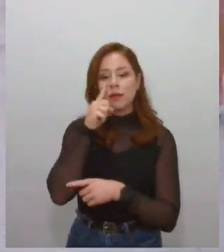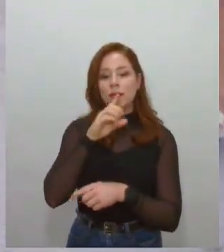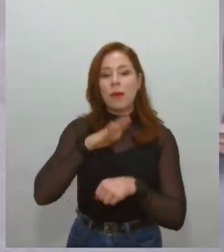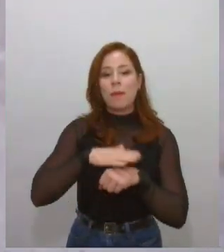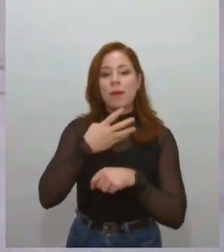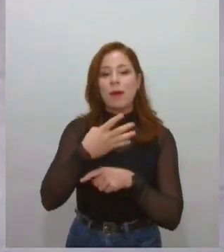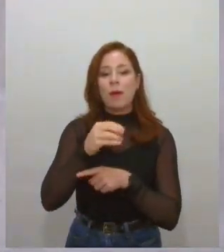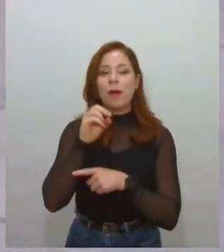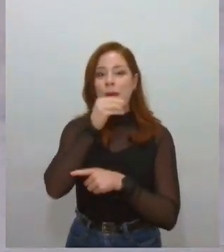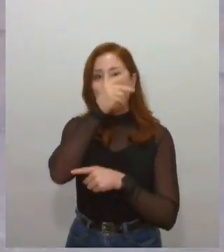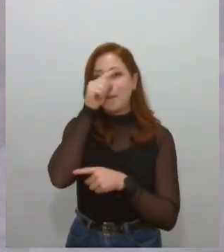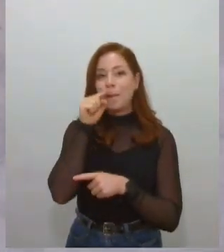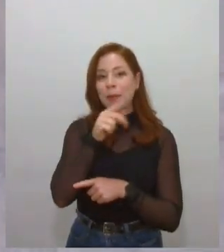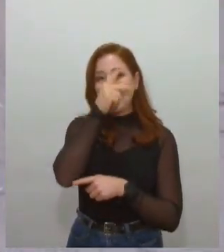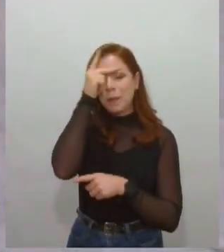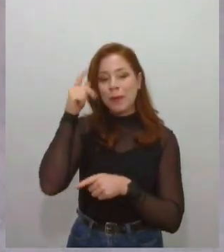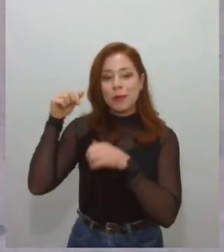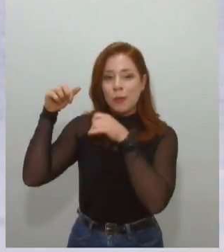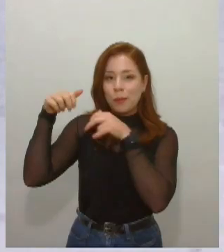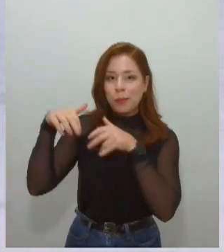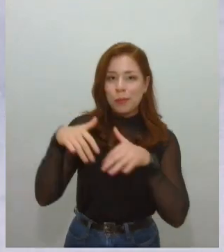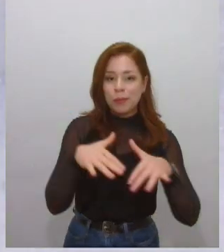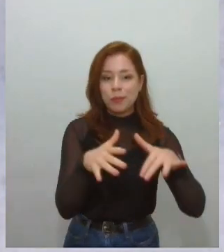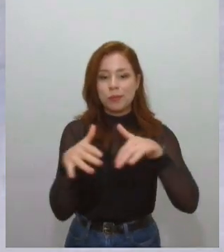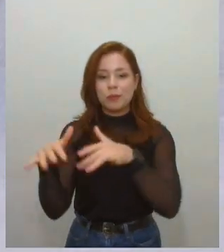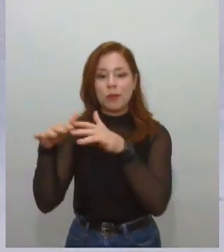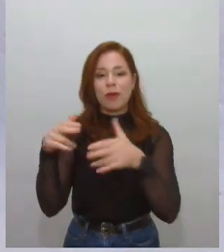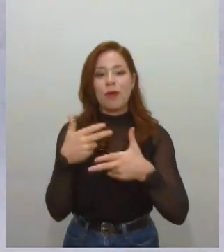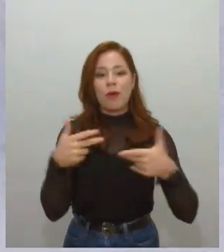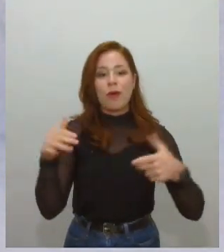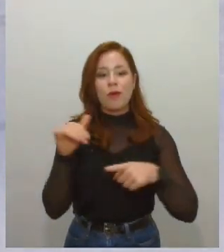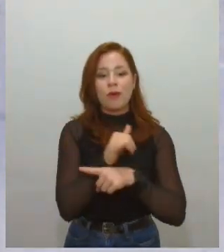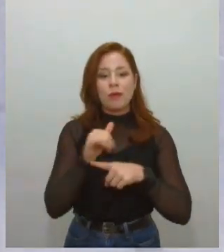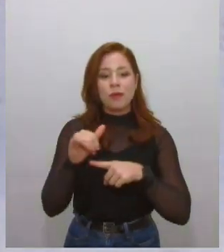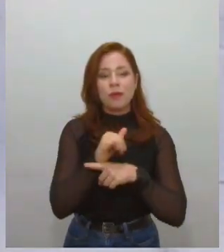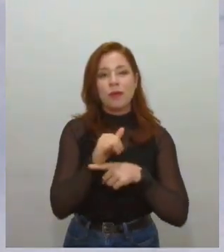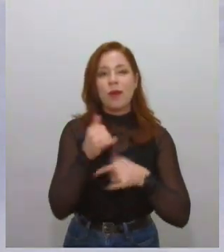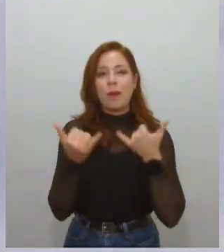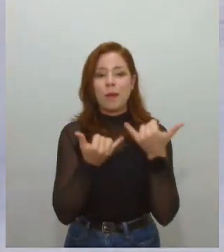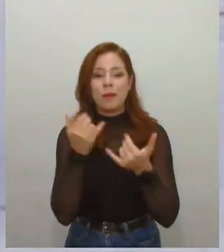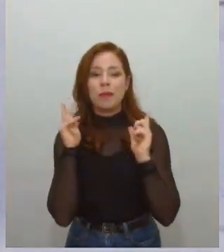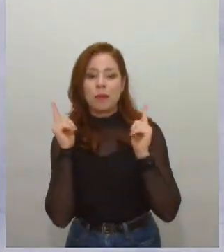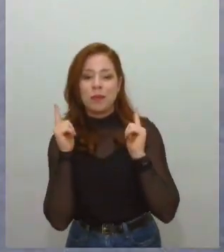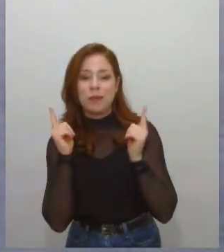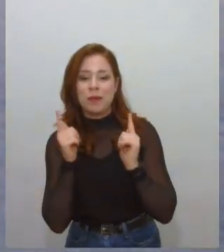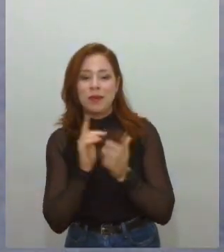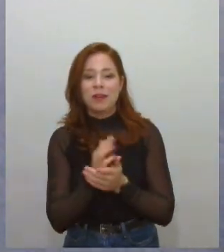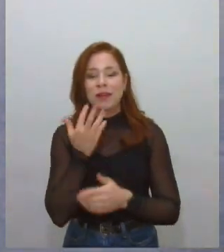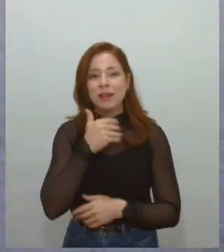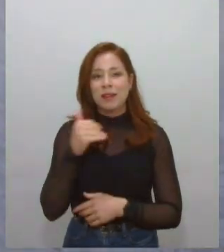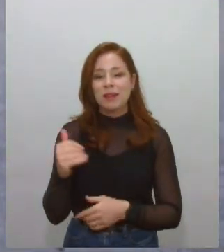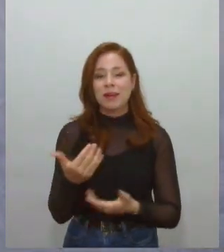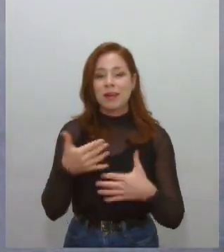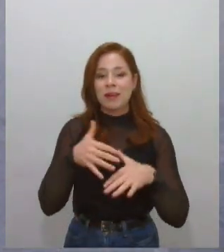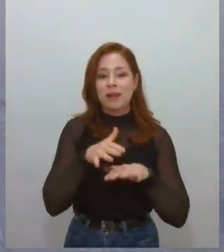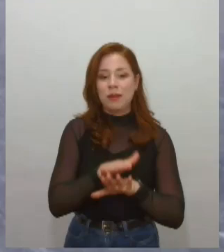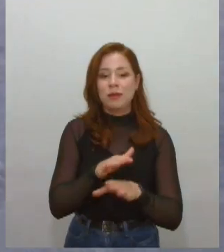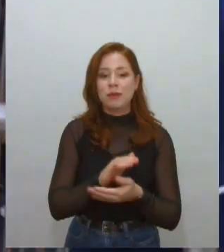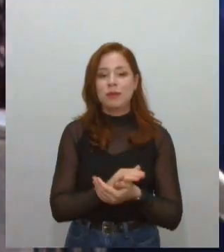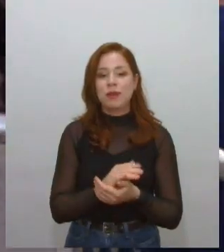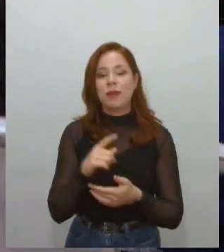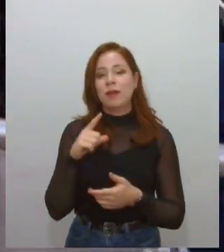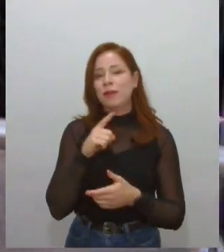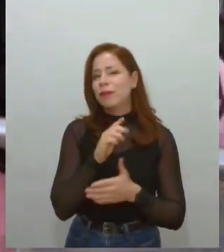transitando entre os múltiplos atrativos infantis. Baseado na proposta de inclusão entre todas as classes, etnias e